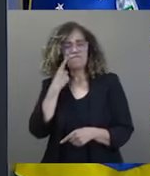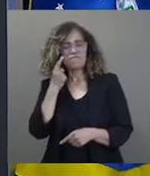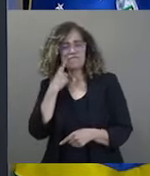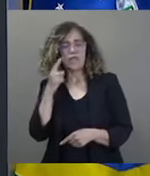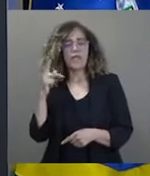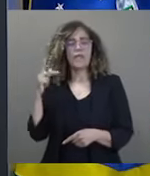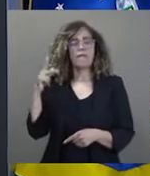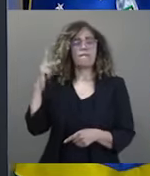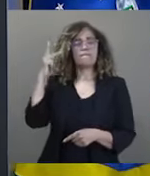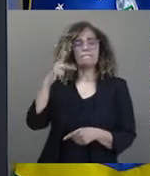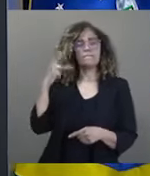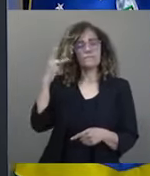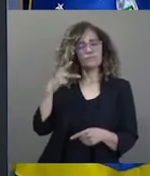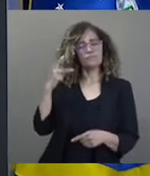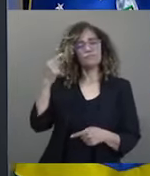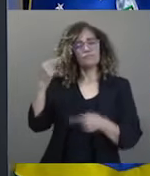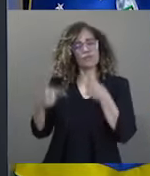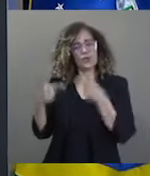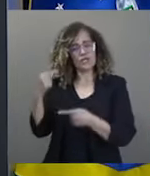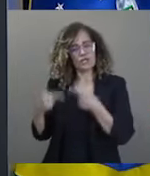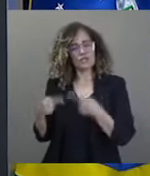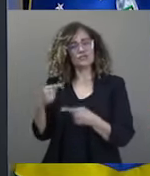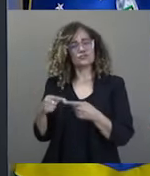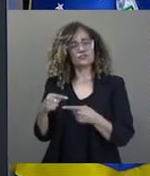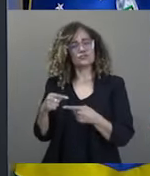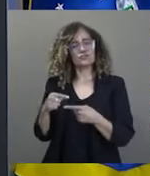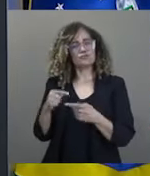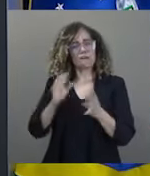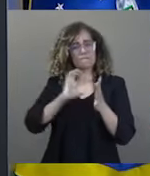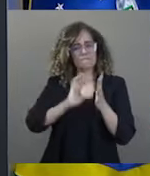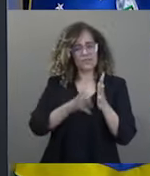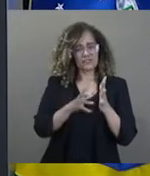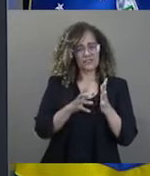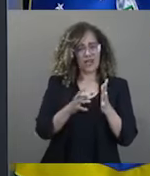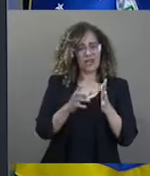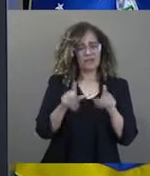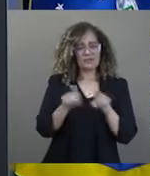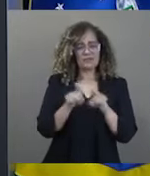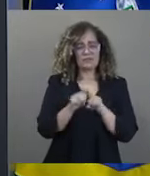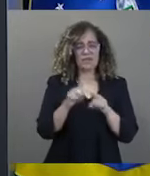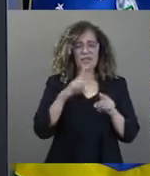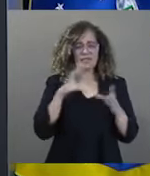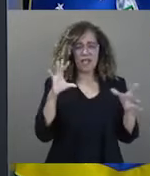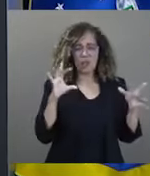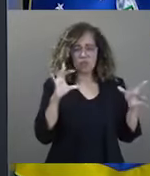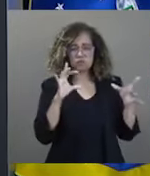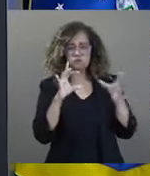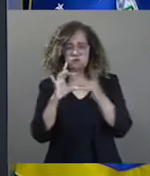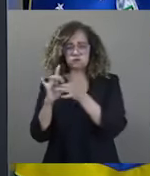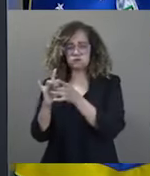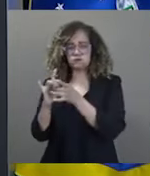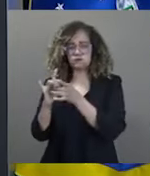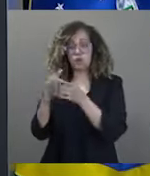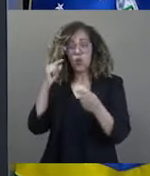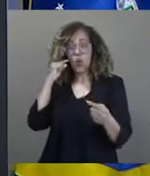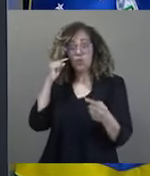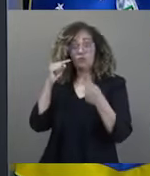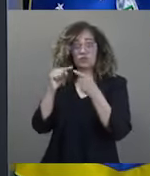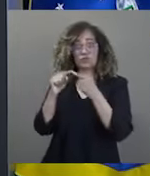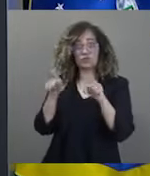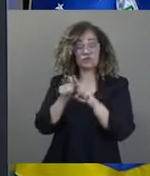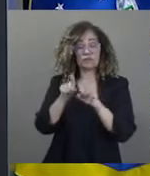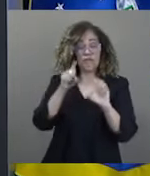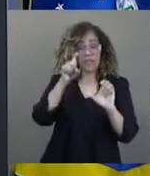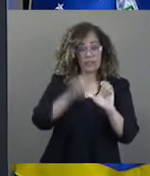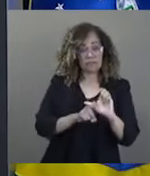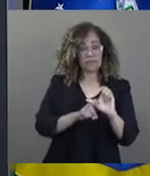várias colorações partidárias se unindo com a finalidade de defender os